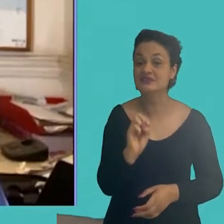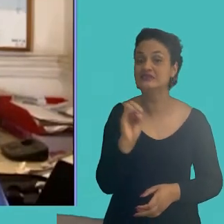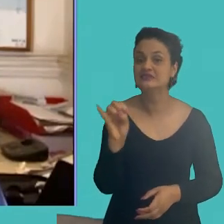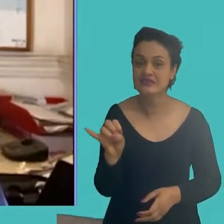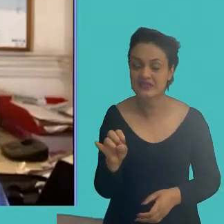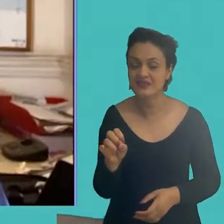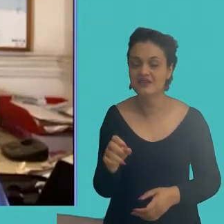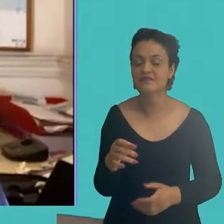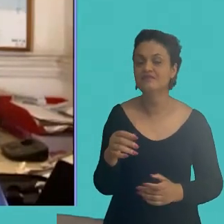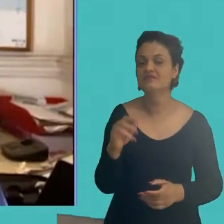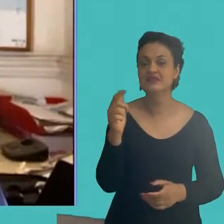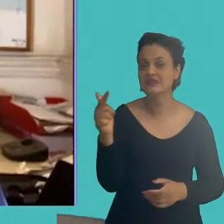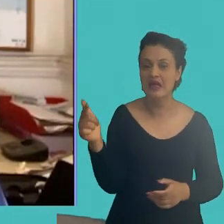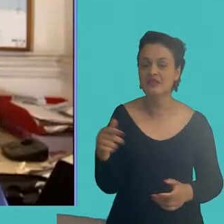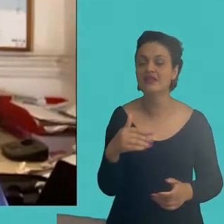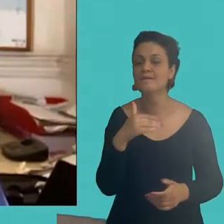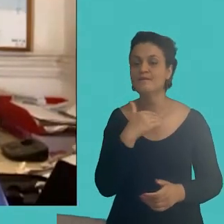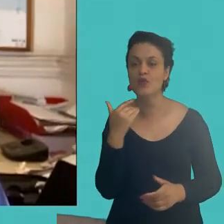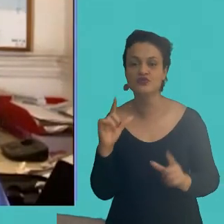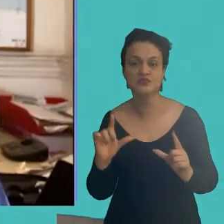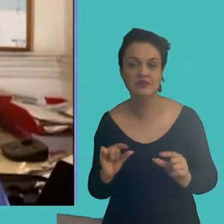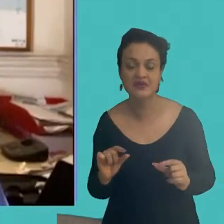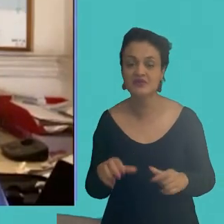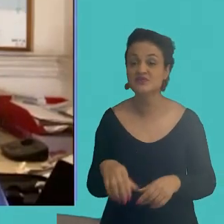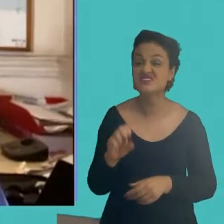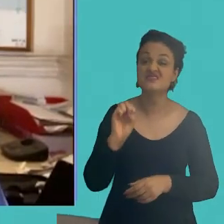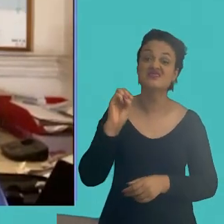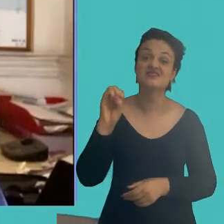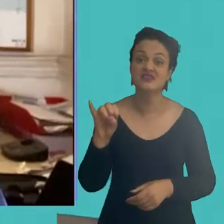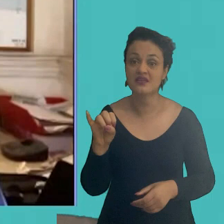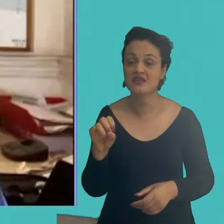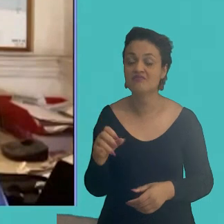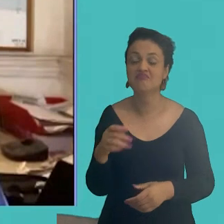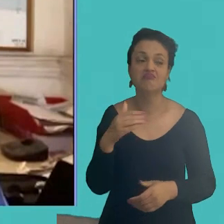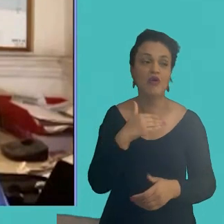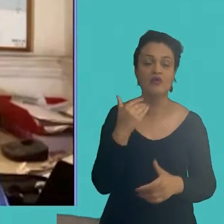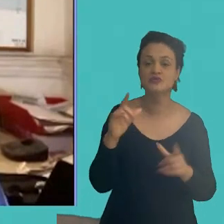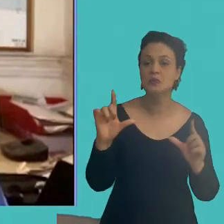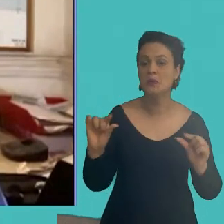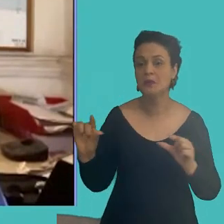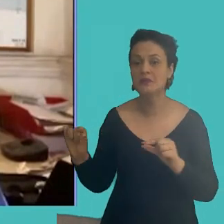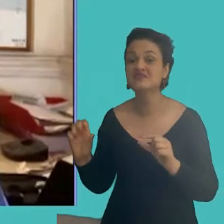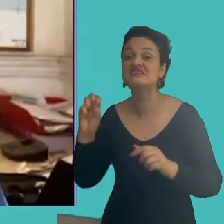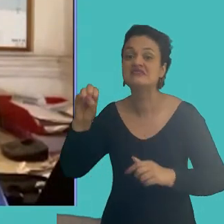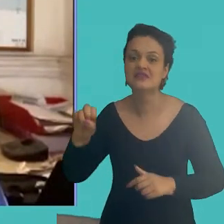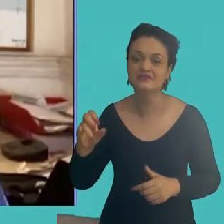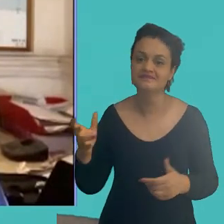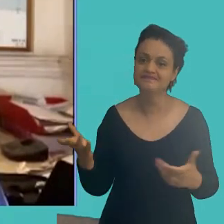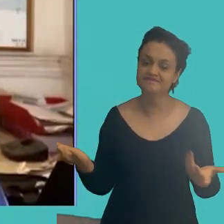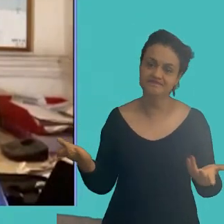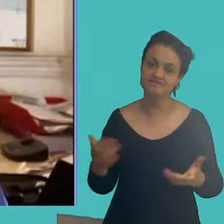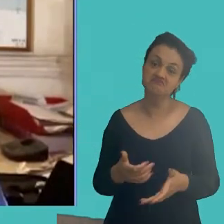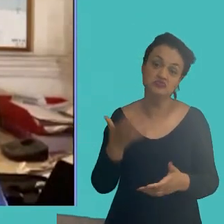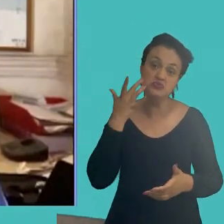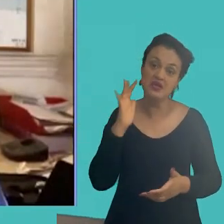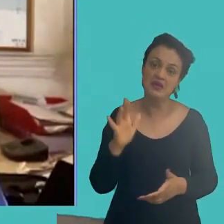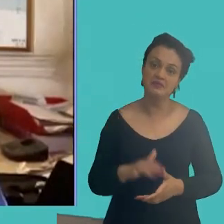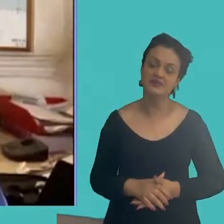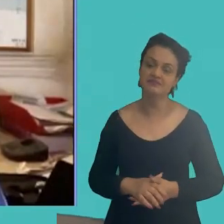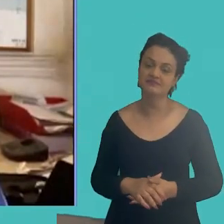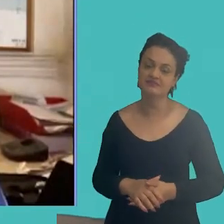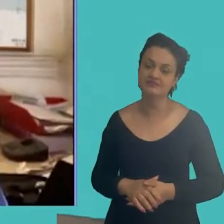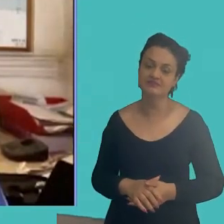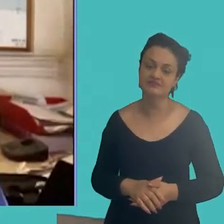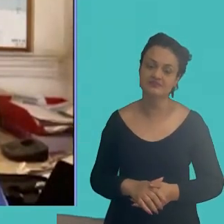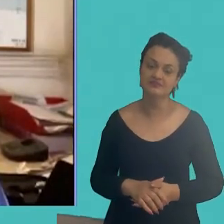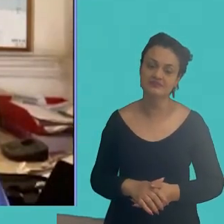mortos, menos sofrimento, menos danos à saúde pública, menos danos à nossa economia. Obviamente que é uma